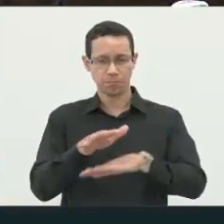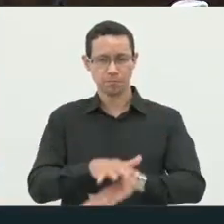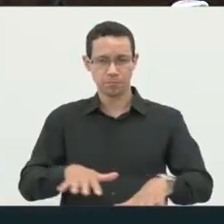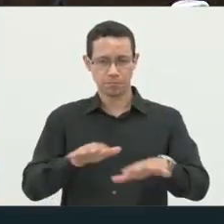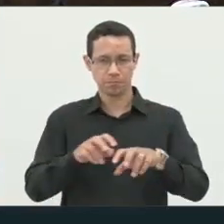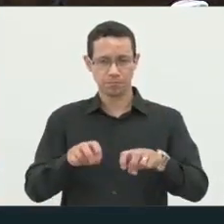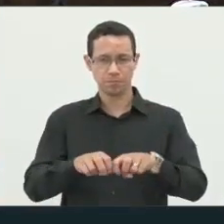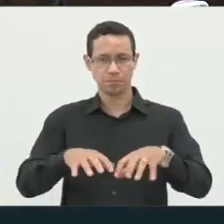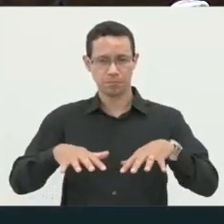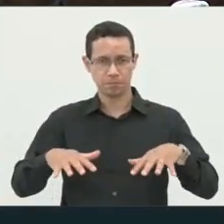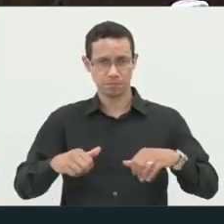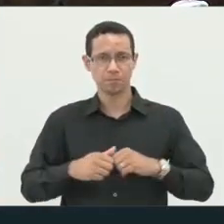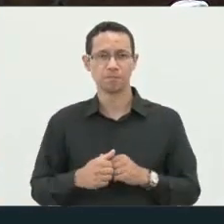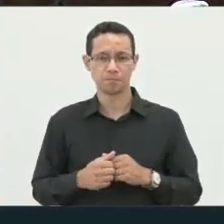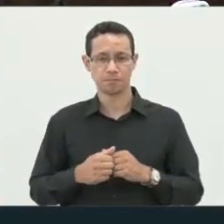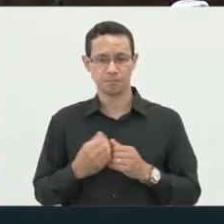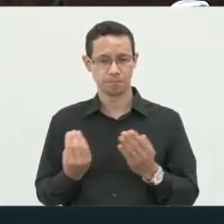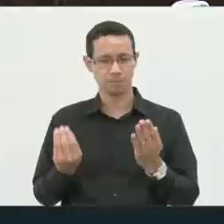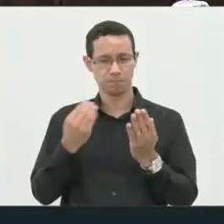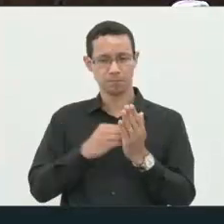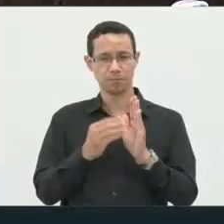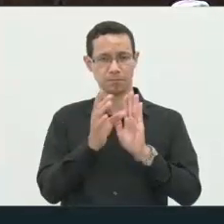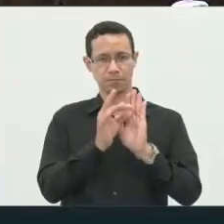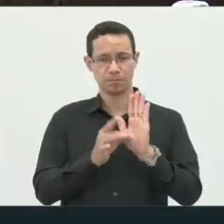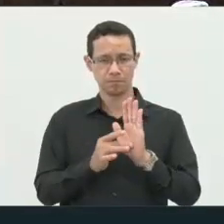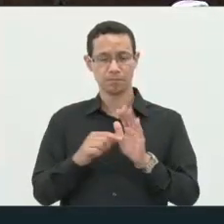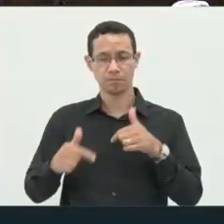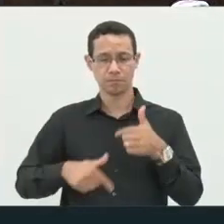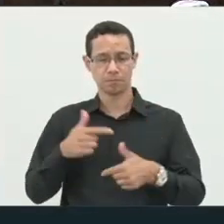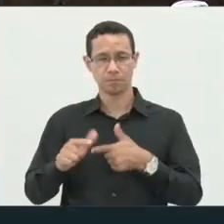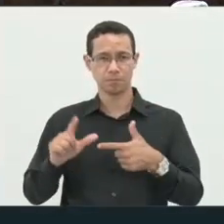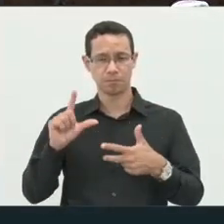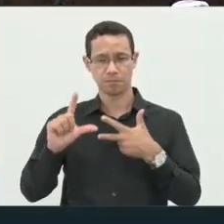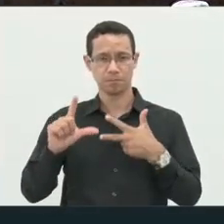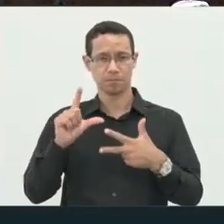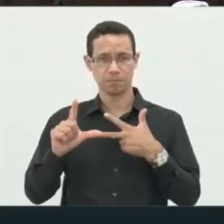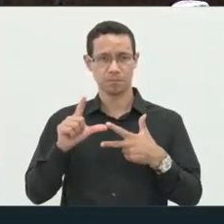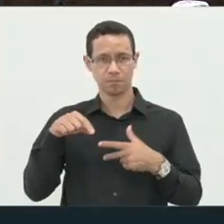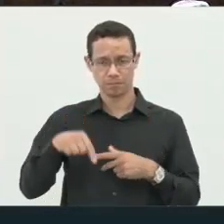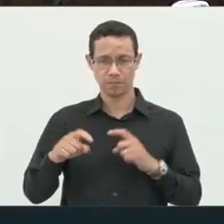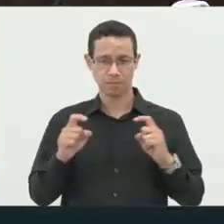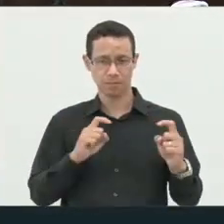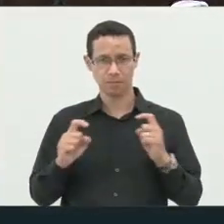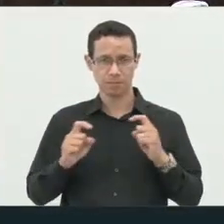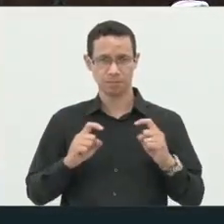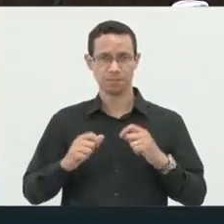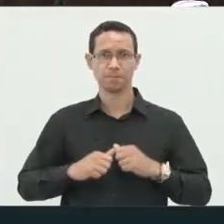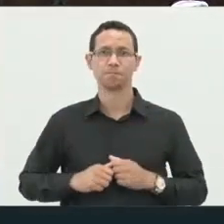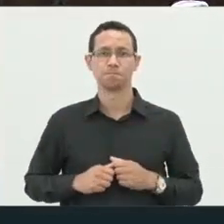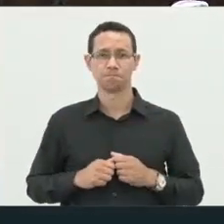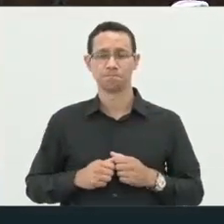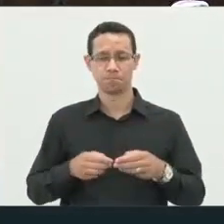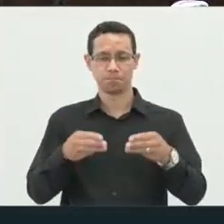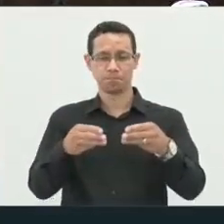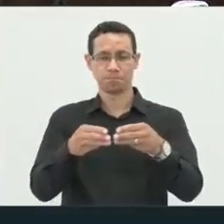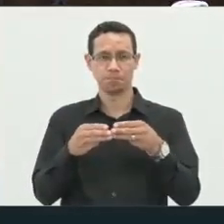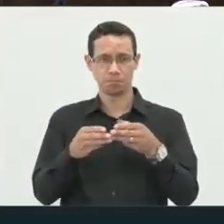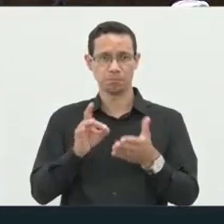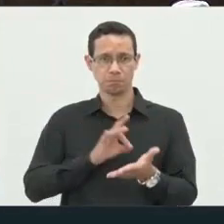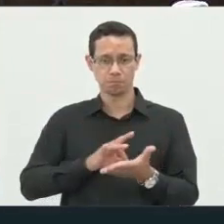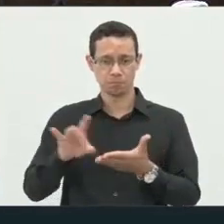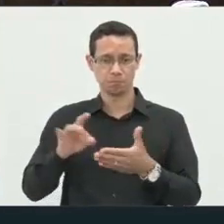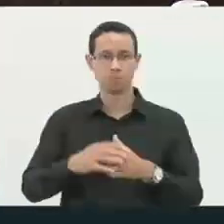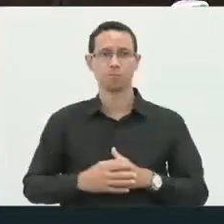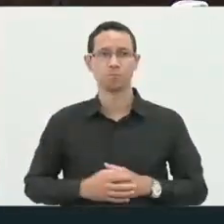a inserção da ata dos trabalhos legislativo dessa sessão apresente emoção de repúdio fala